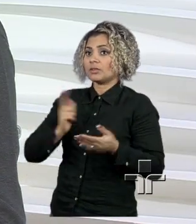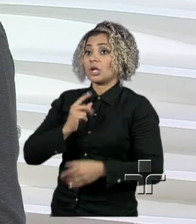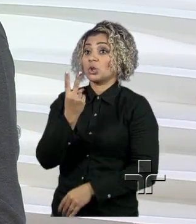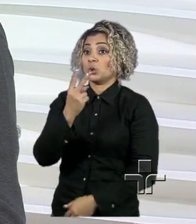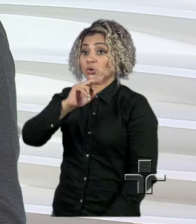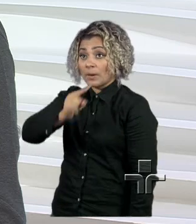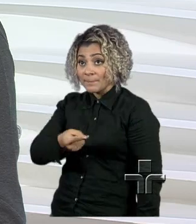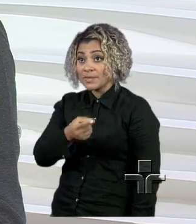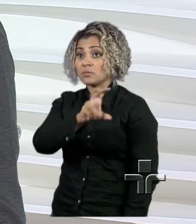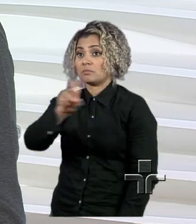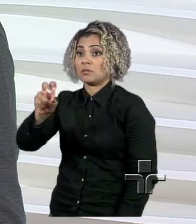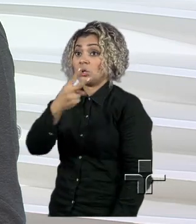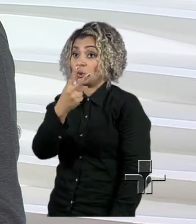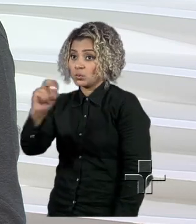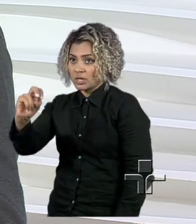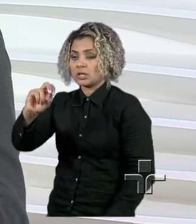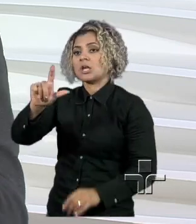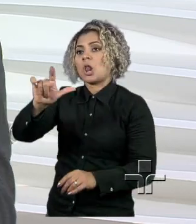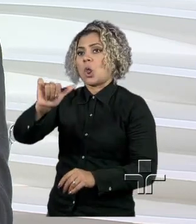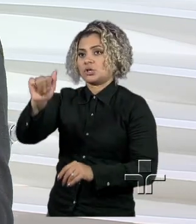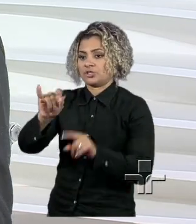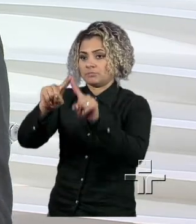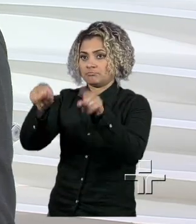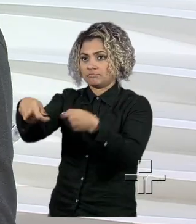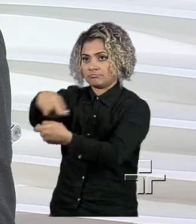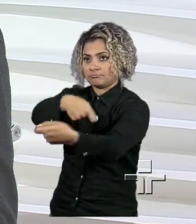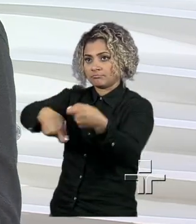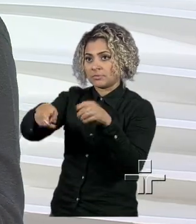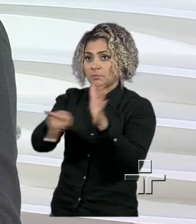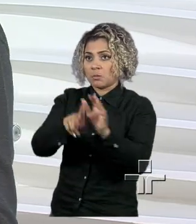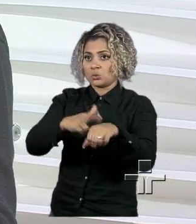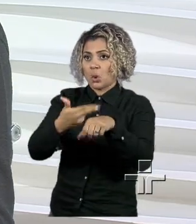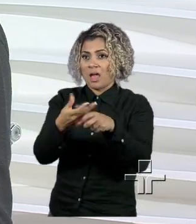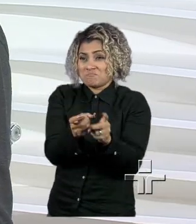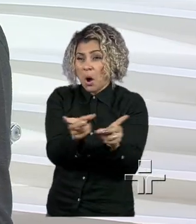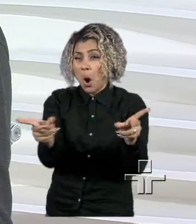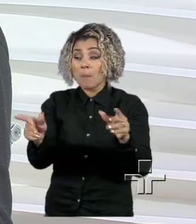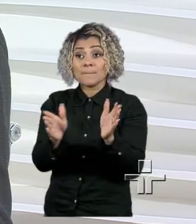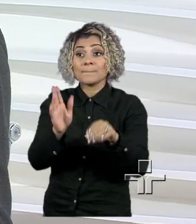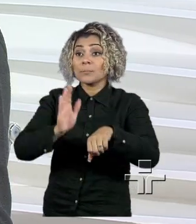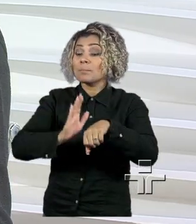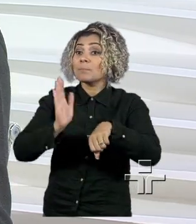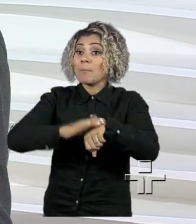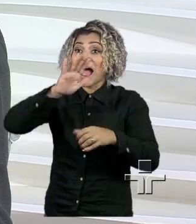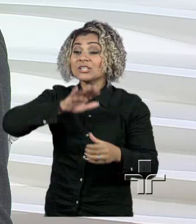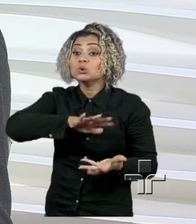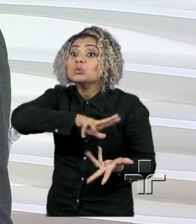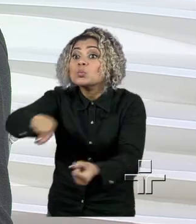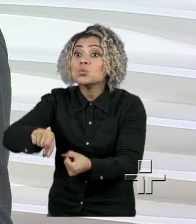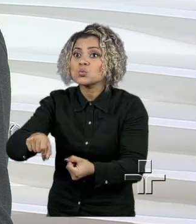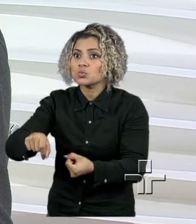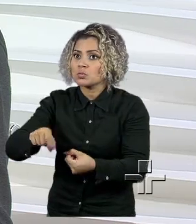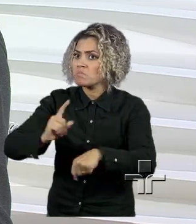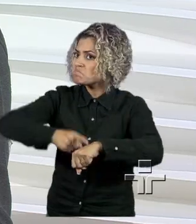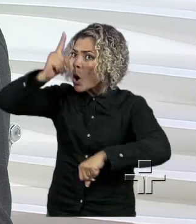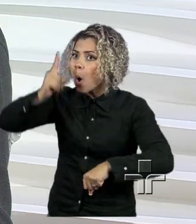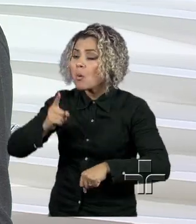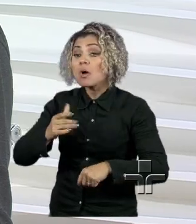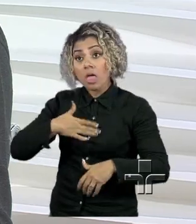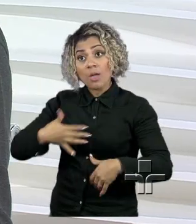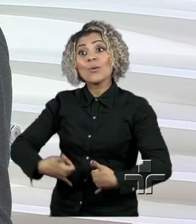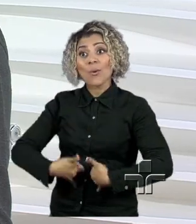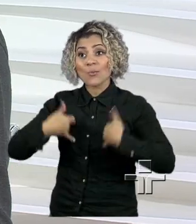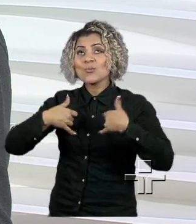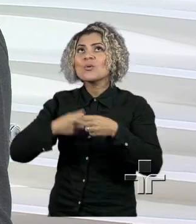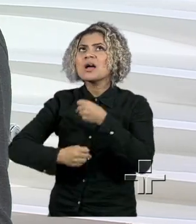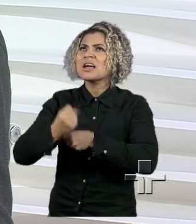2.250 lojas, que é a maior rede de lojas de chocolates finos do mundo, né? Aliás, eu fiquei muito orgulhoso, o